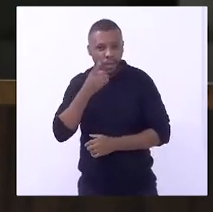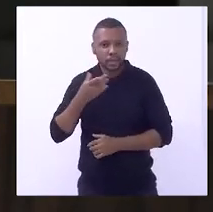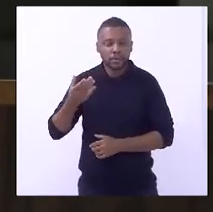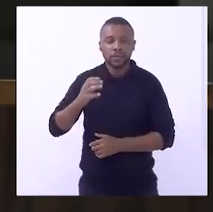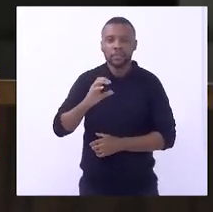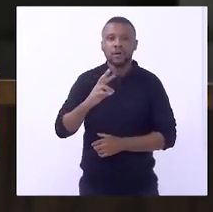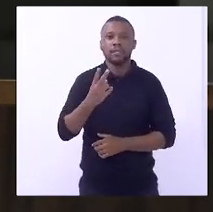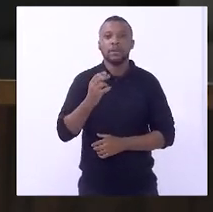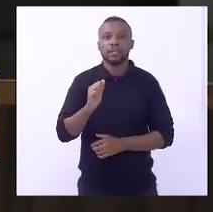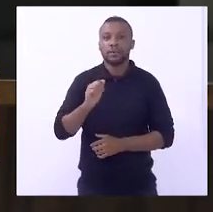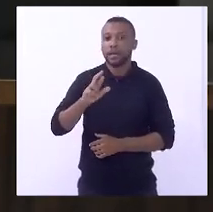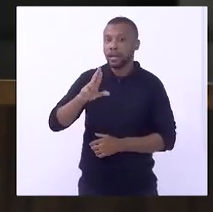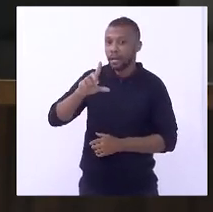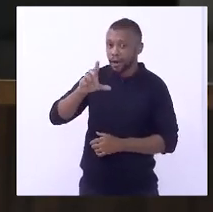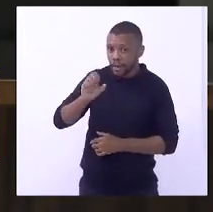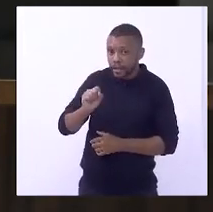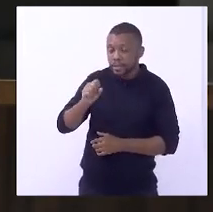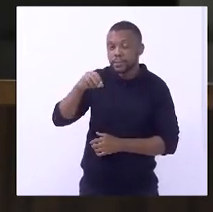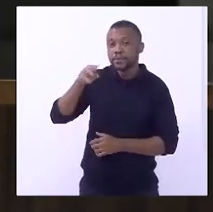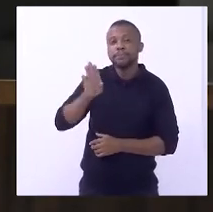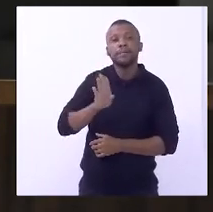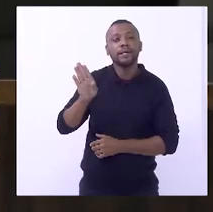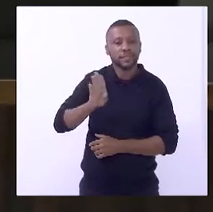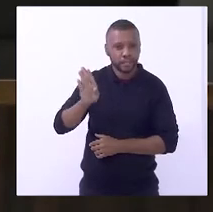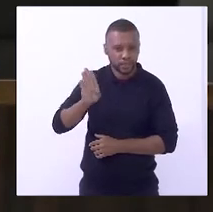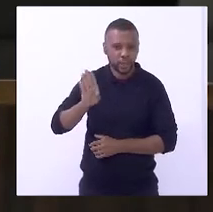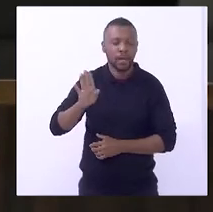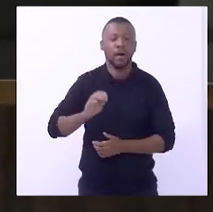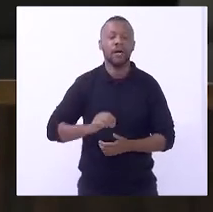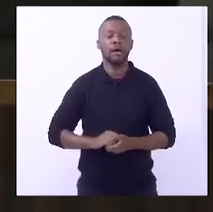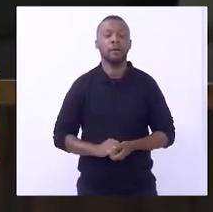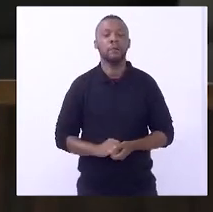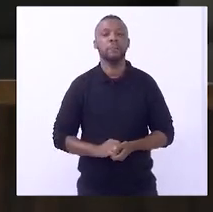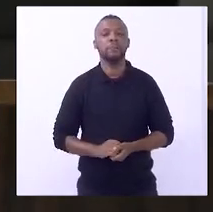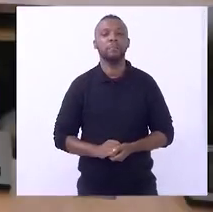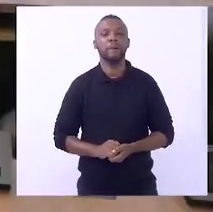Charles Batista. Deputado Charles Batista.